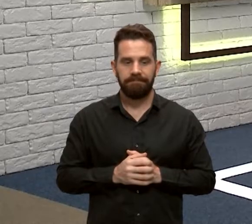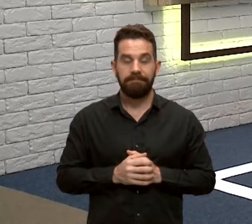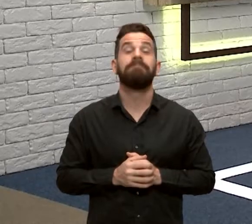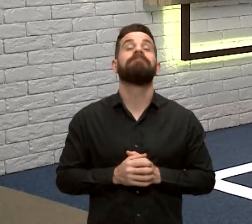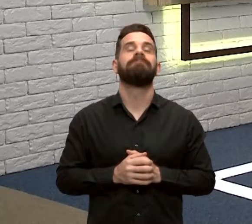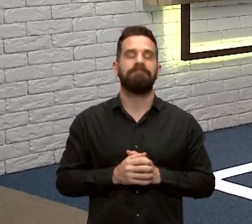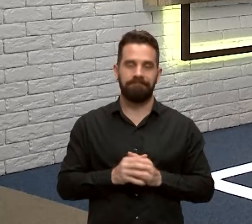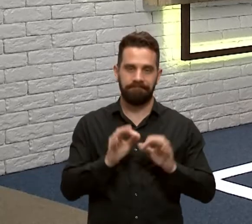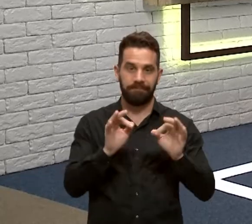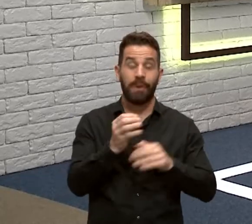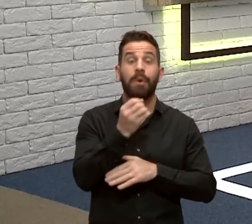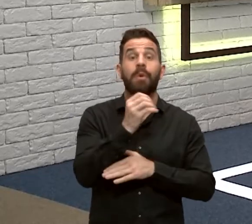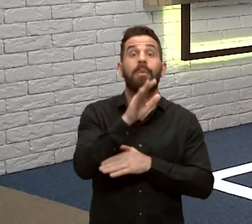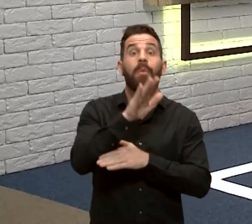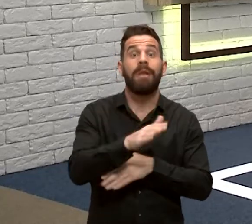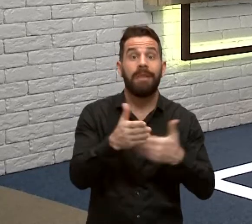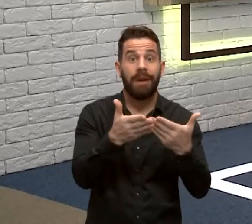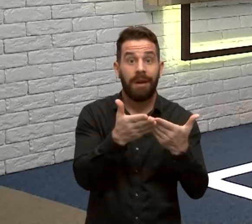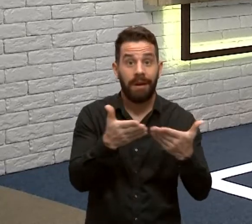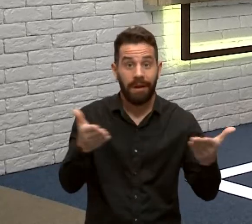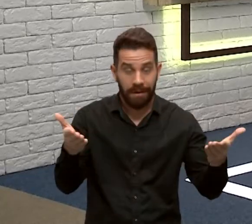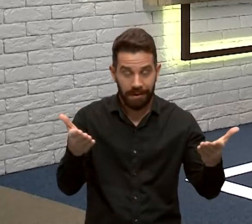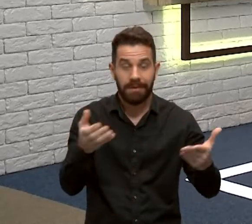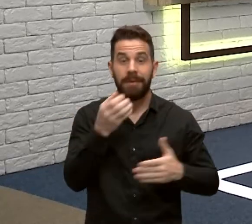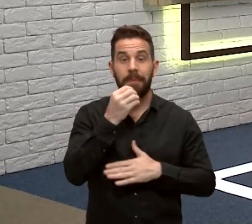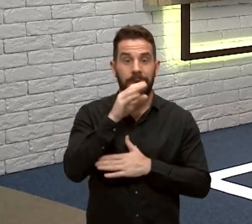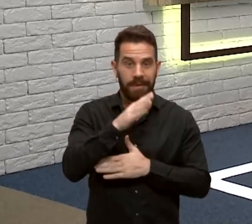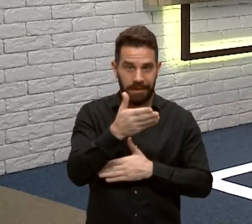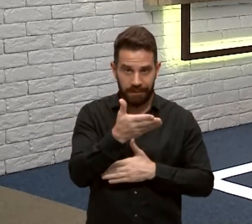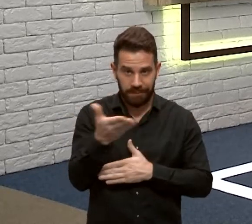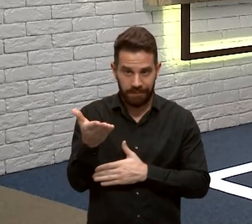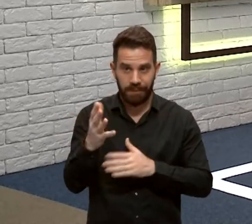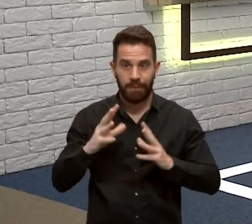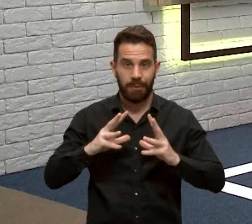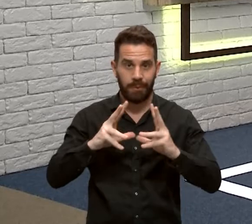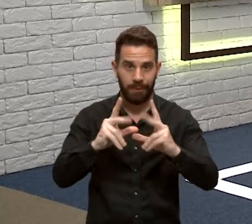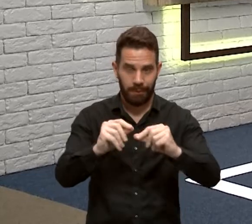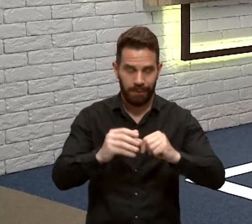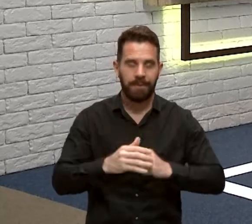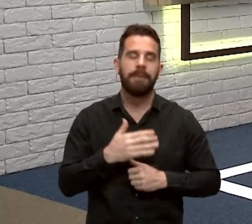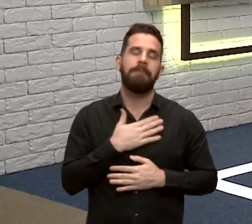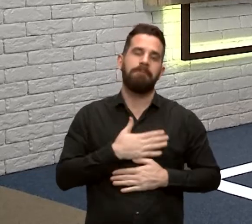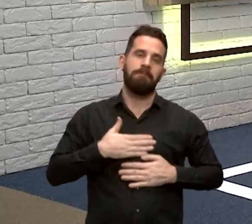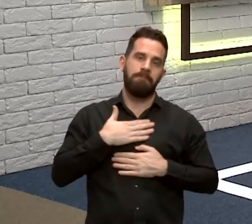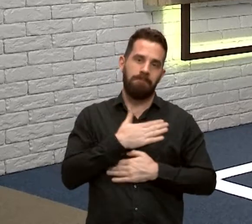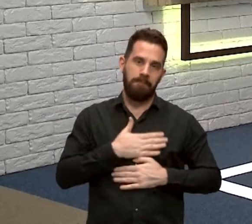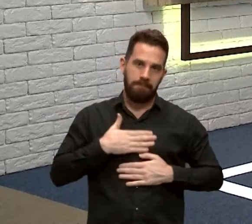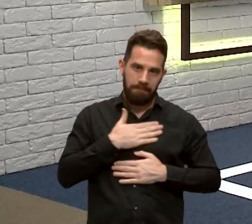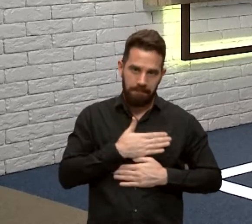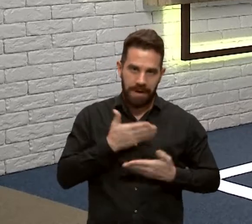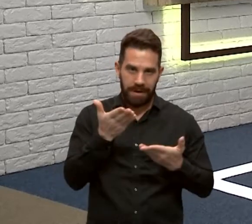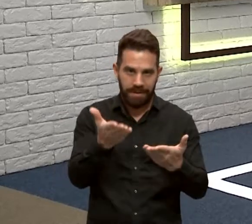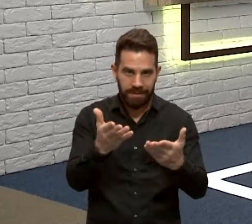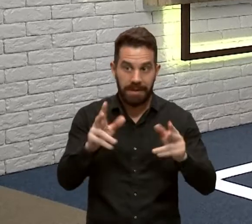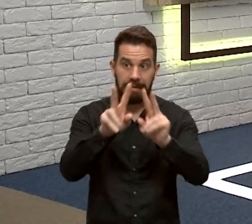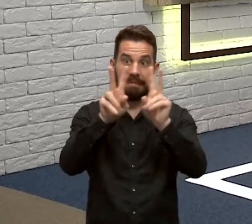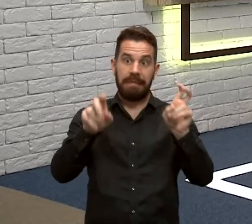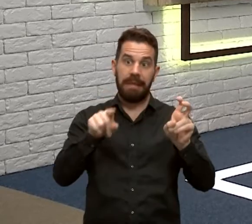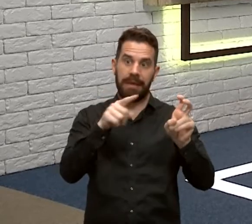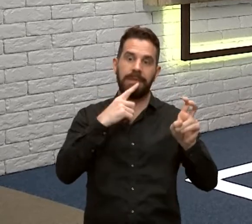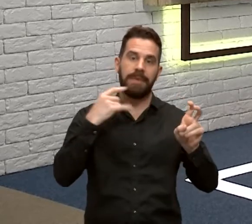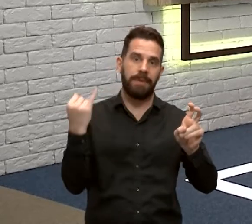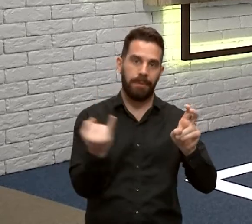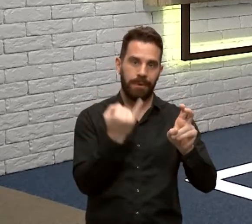Boa tarde, Ana, boa tarde, professora Célia. Queria dizer que é um prazer estar aqui conversando com vocês sobre esse tema tão